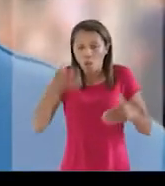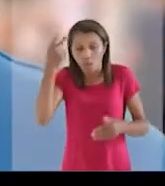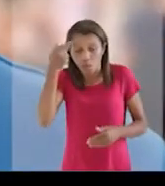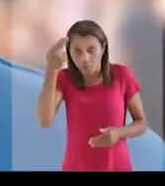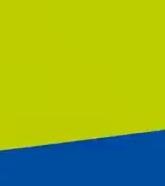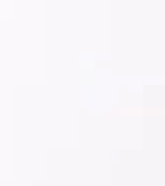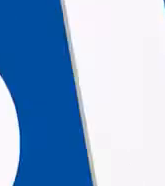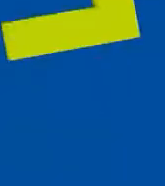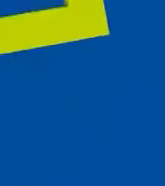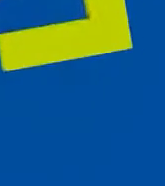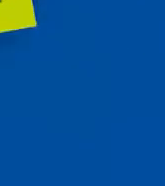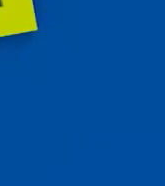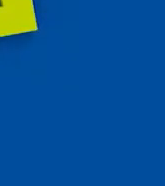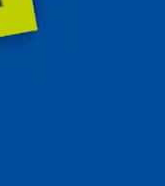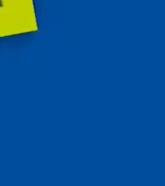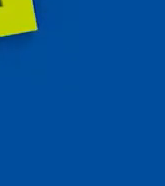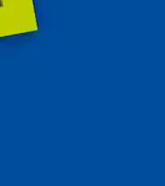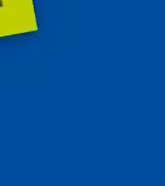vem recebendo.